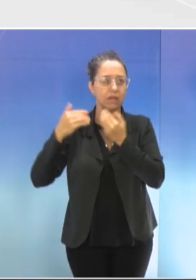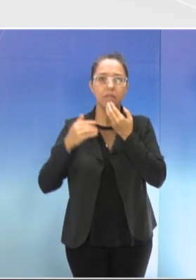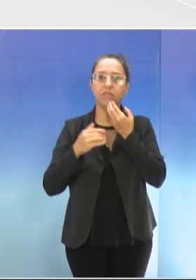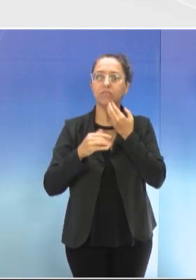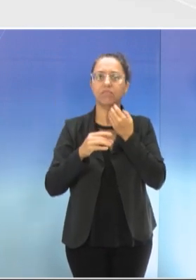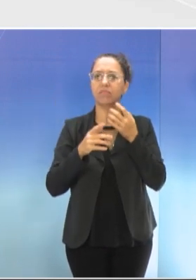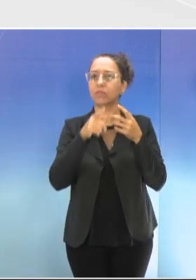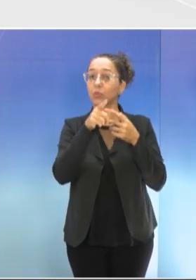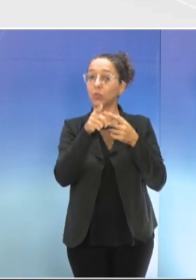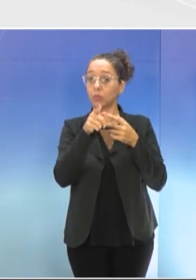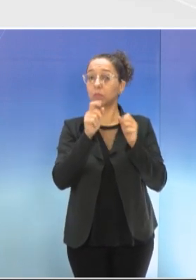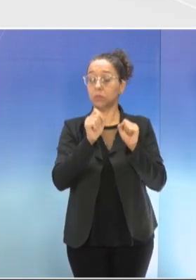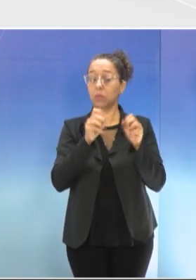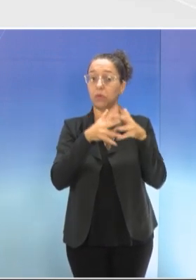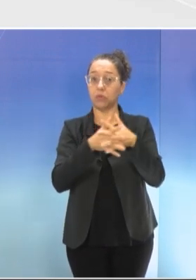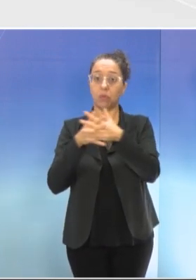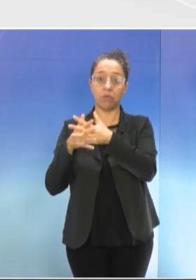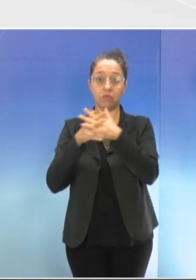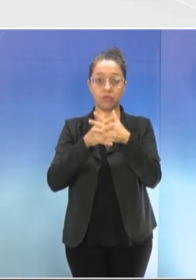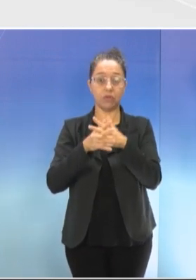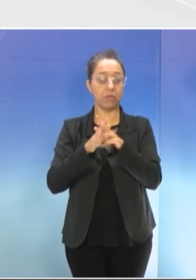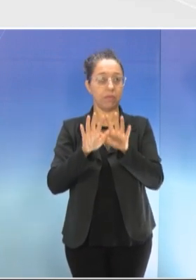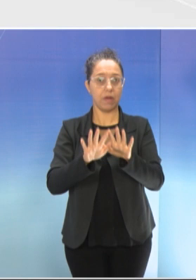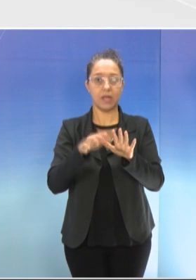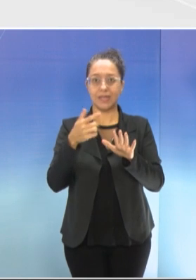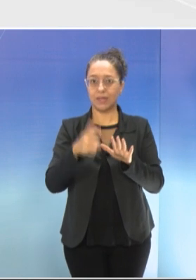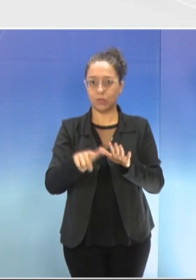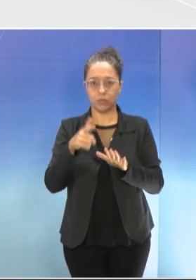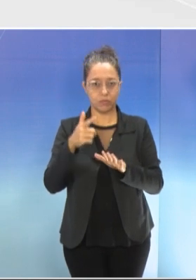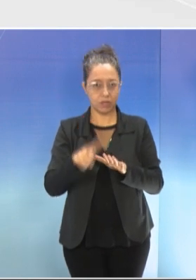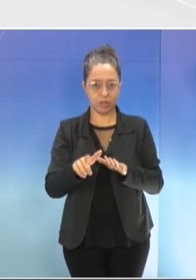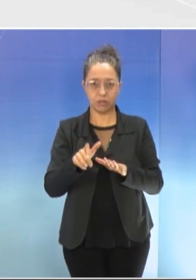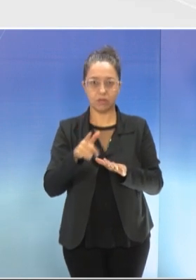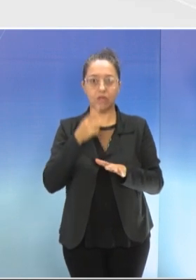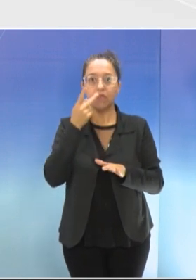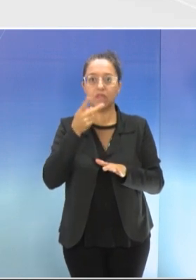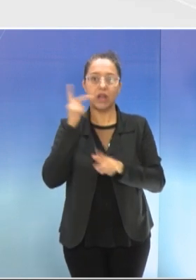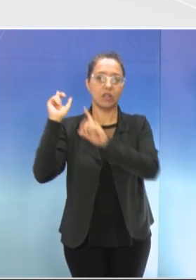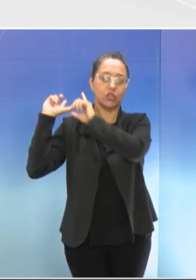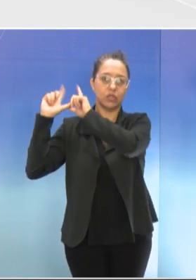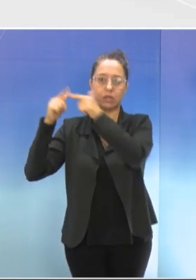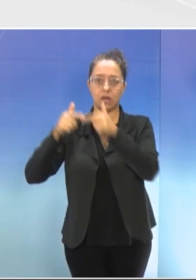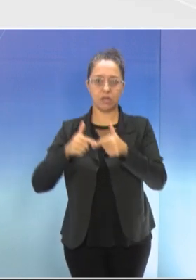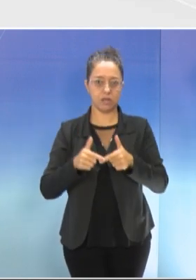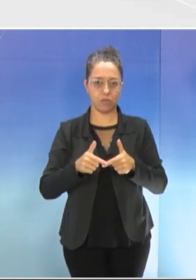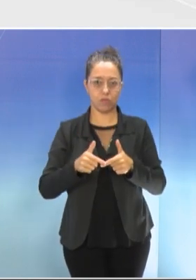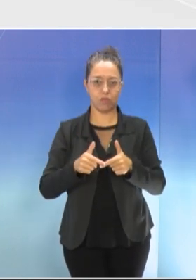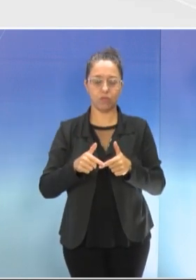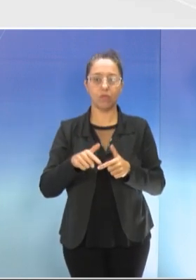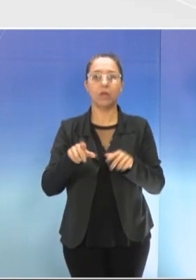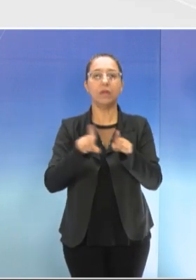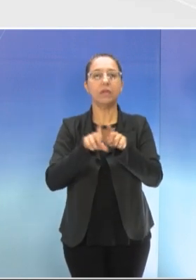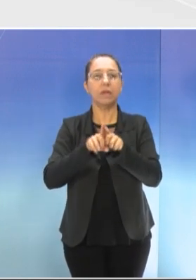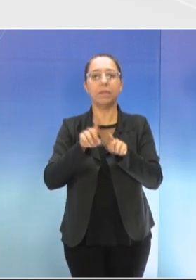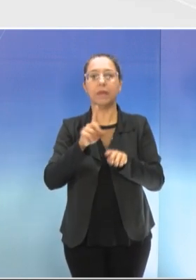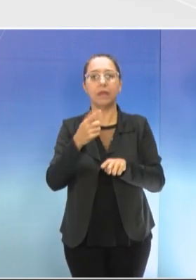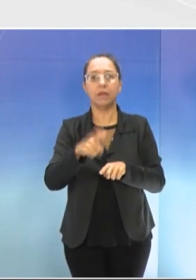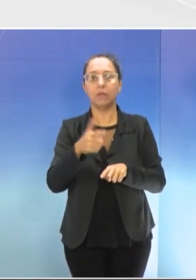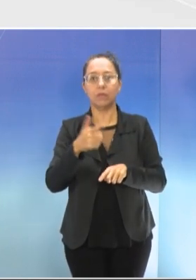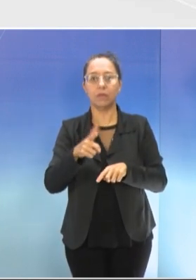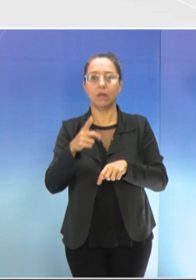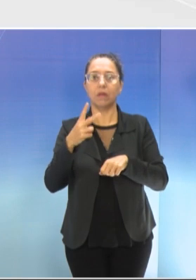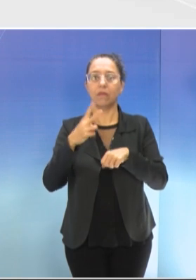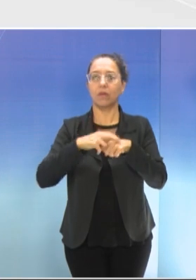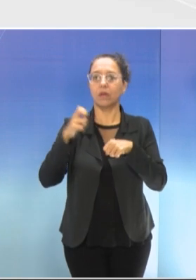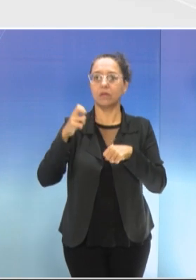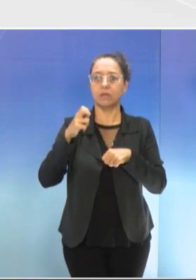se confundir com essa tradição. Mas eles não estão falando de tradição. E também não estão falando de uma vocação política.